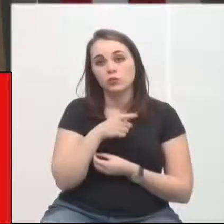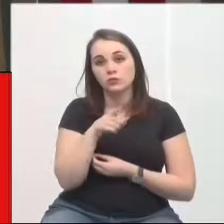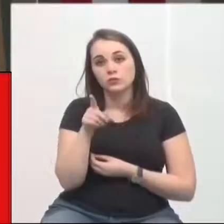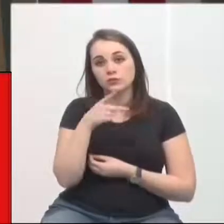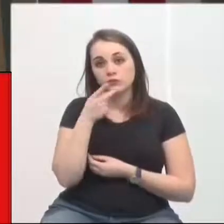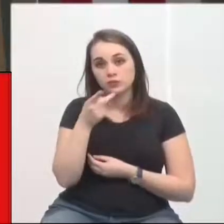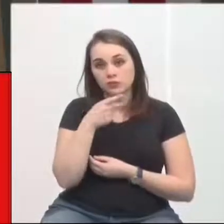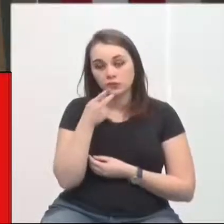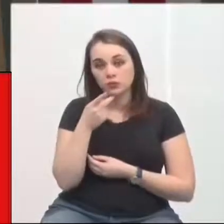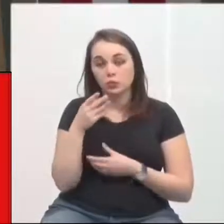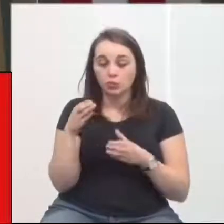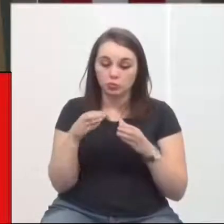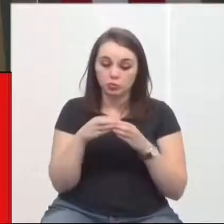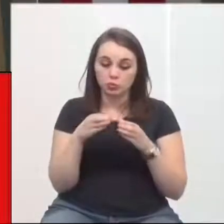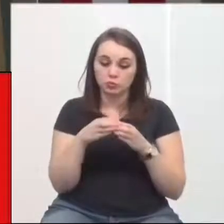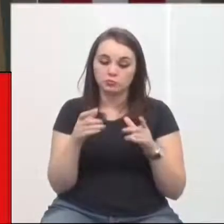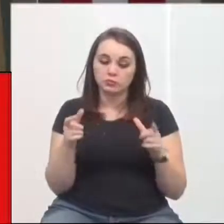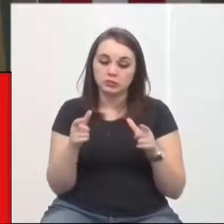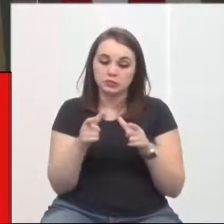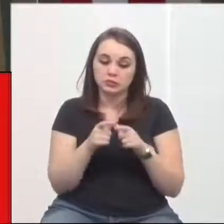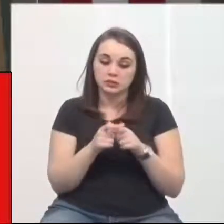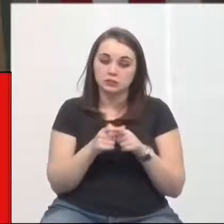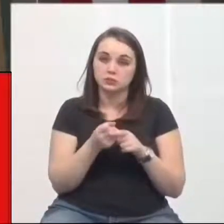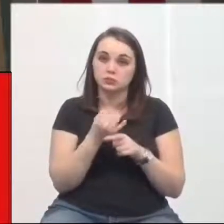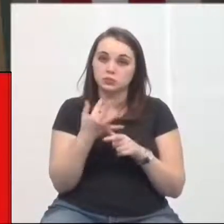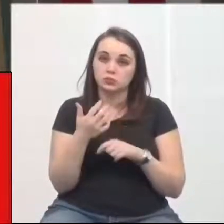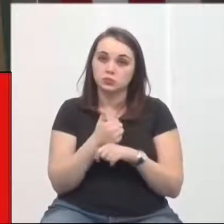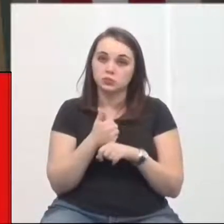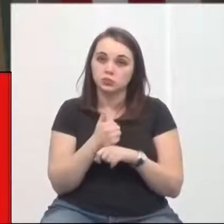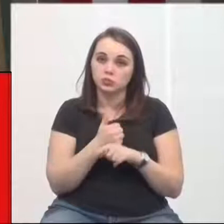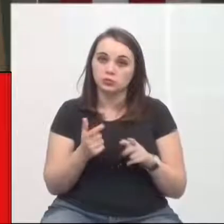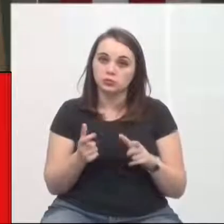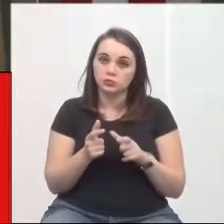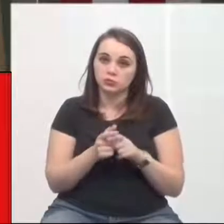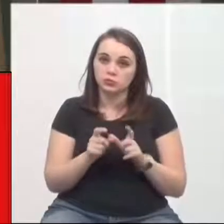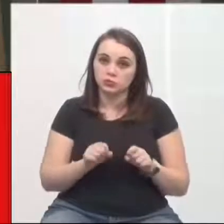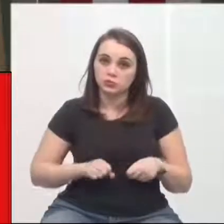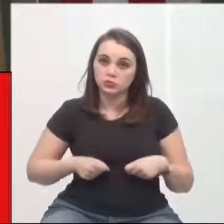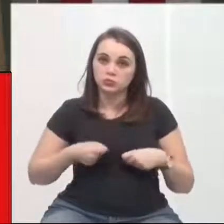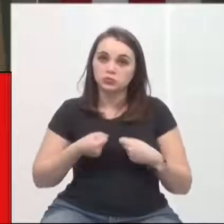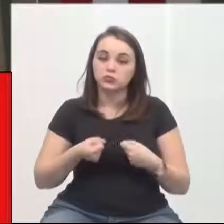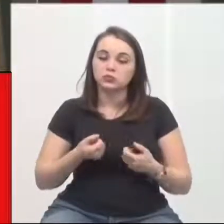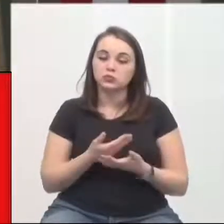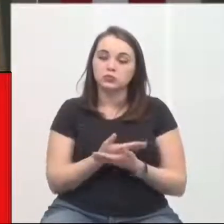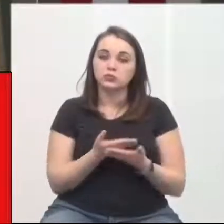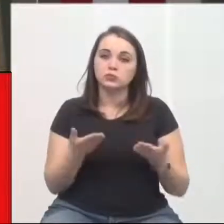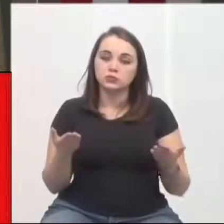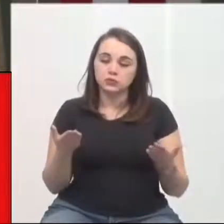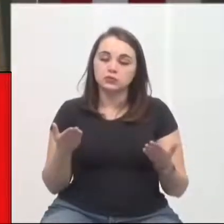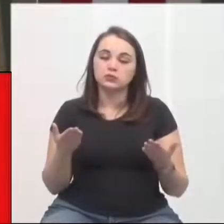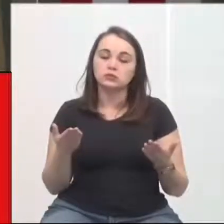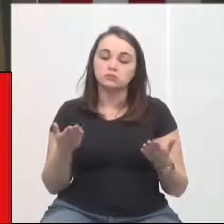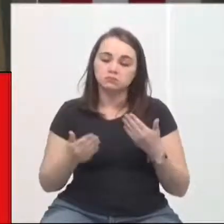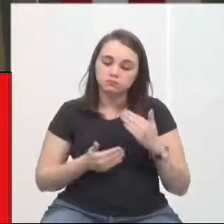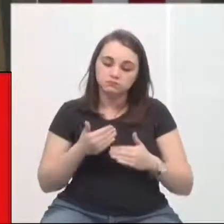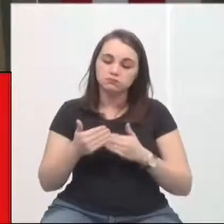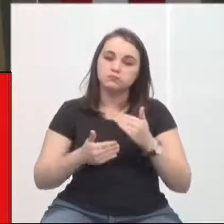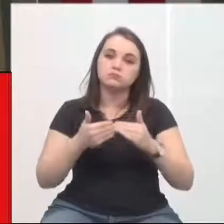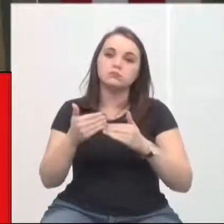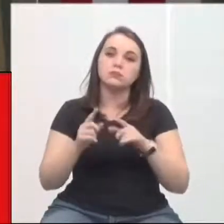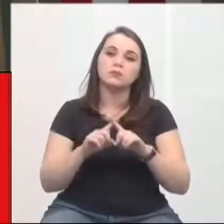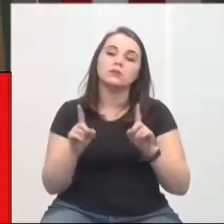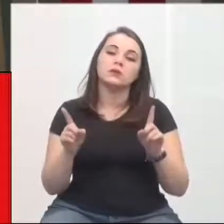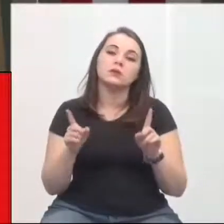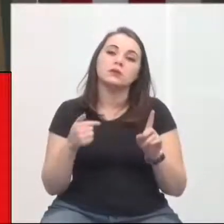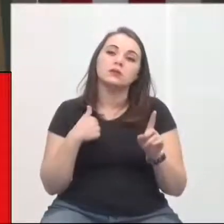aqui, a equipe é reduzida, né? Eu sei que o empenho de vocês tem sido grande, né? Mas